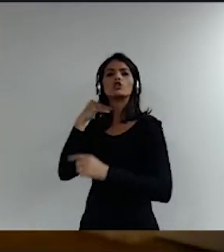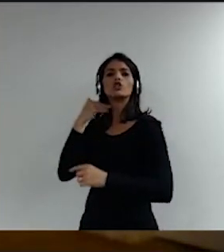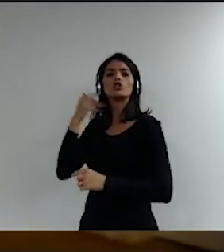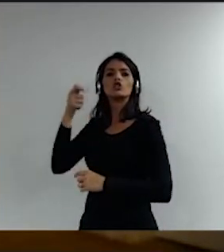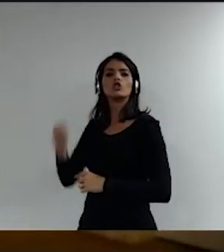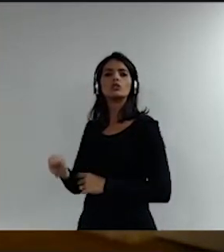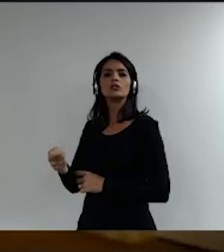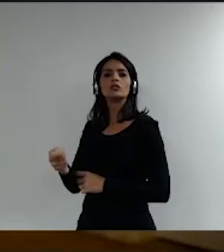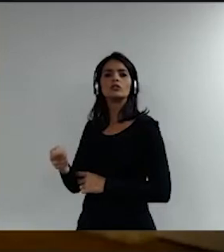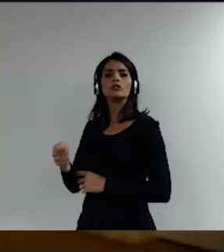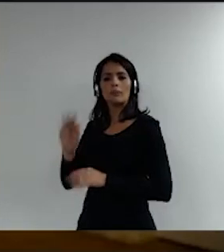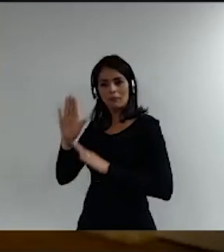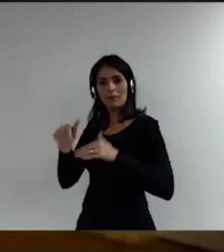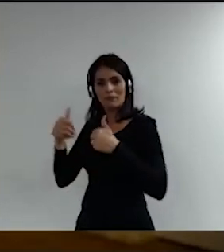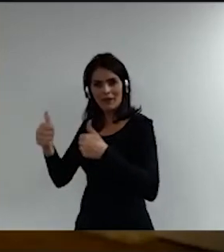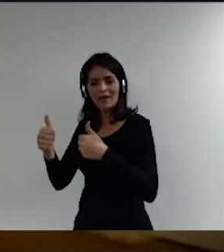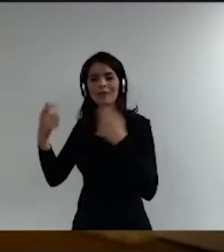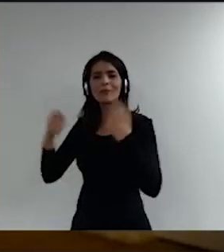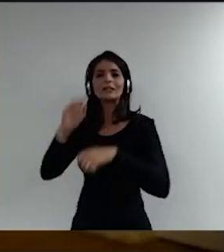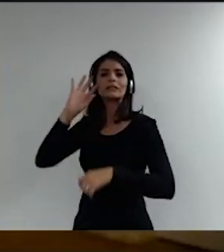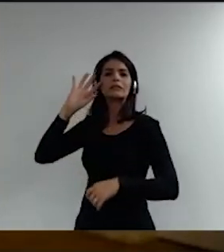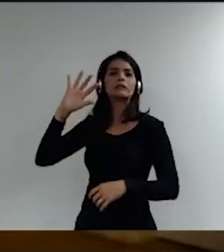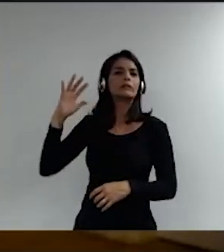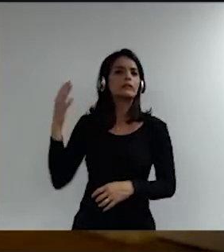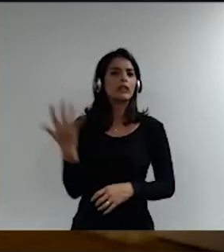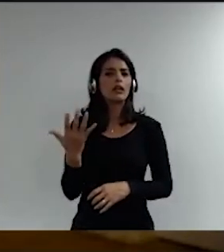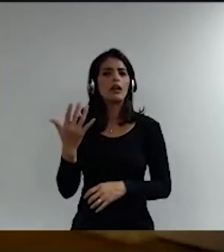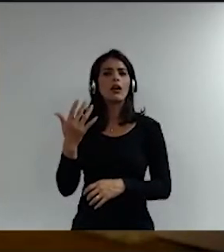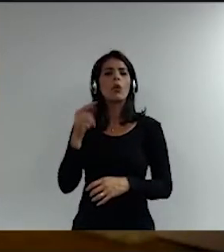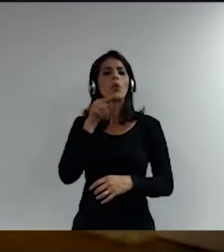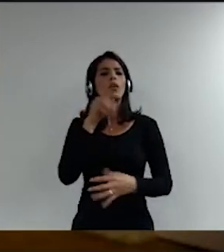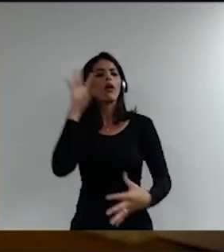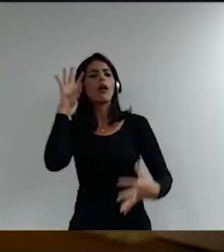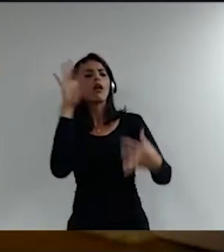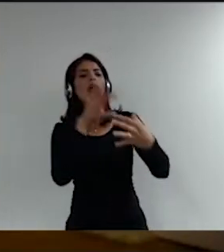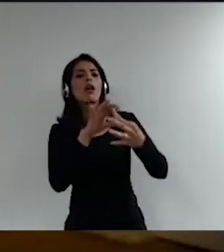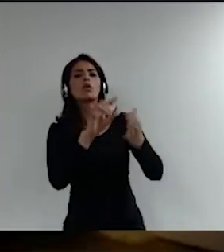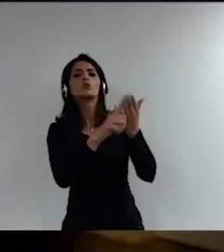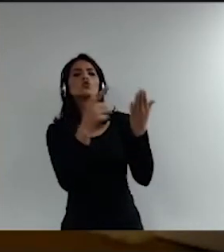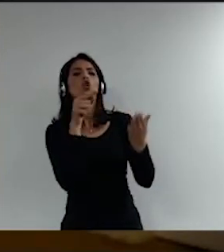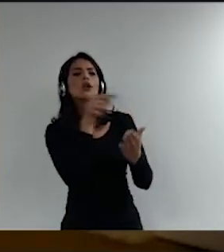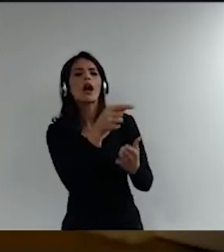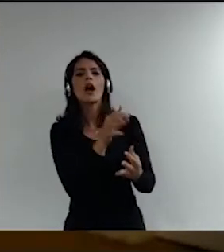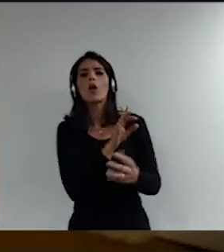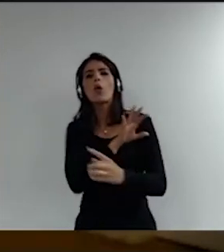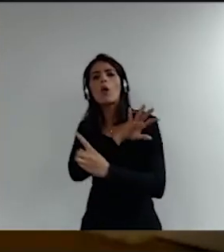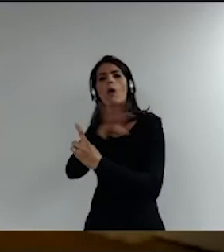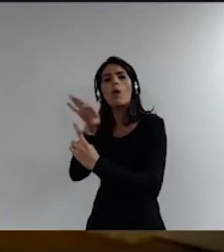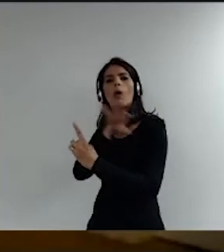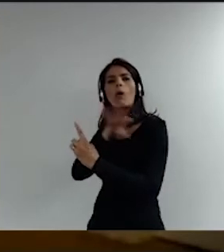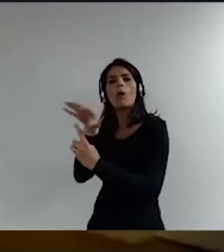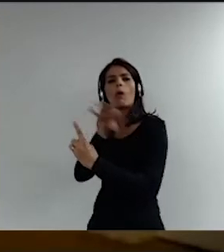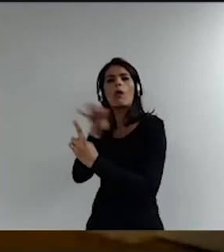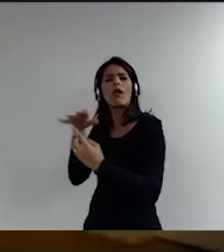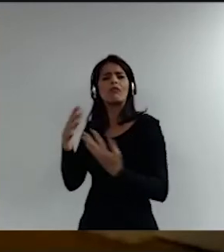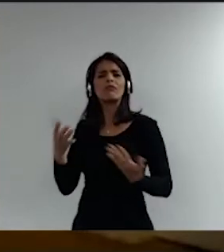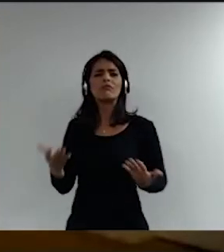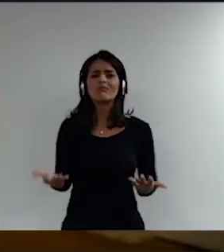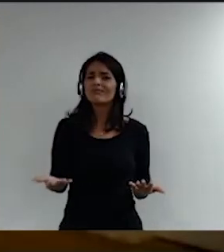onde o juiz, para estar bem, ele tem que decidir segundo pensa esse jornal, segundo pensa a TV tal, a TV tal.